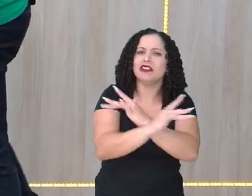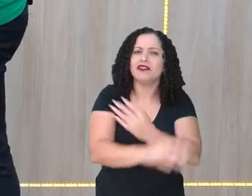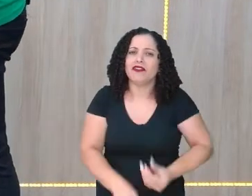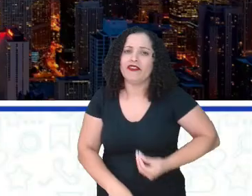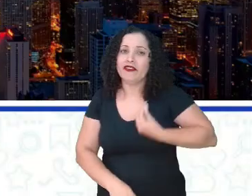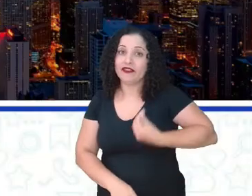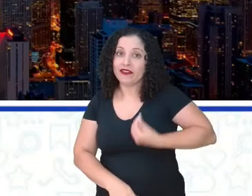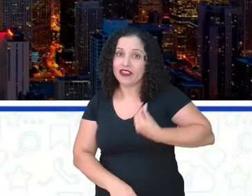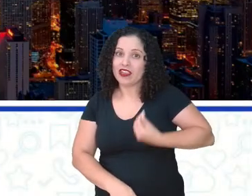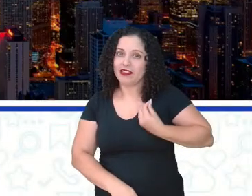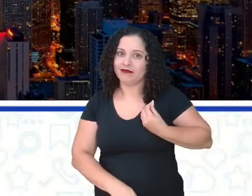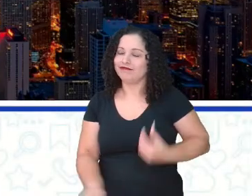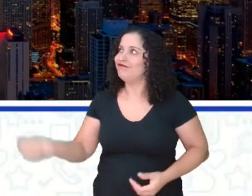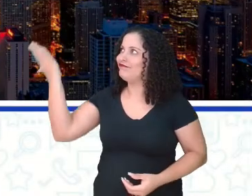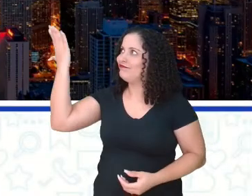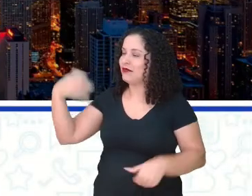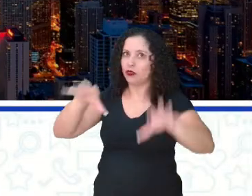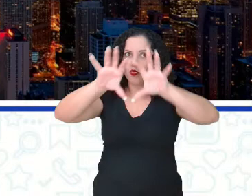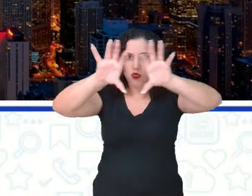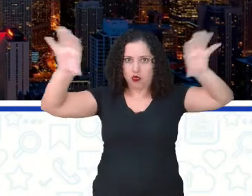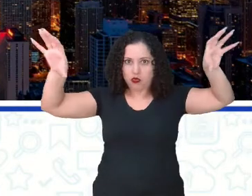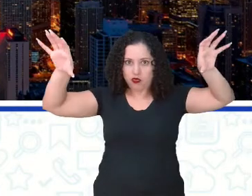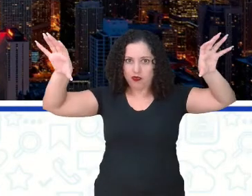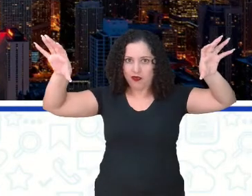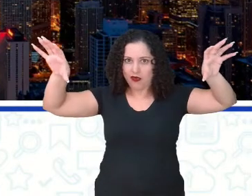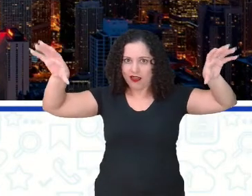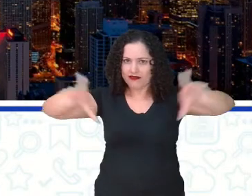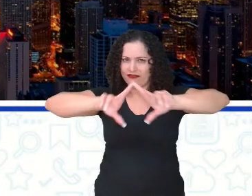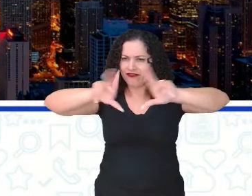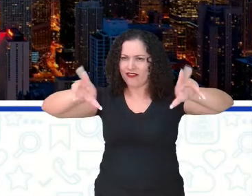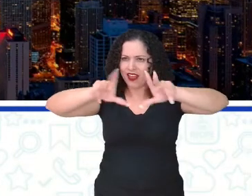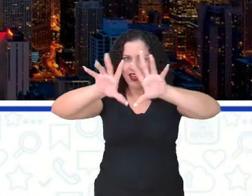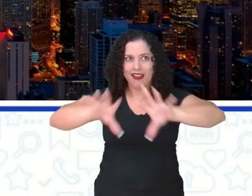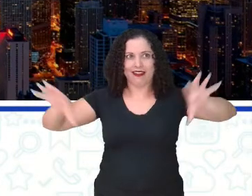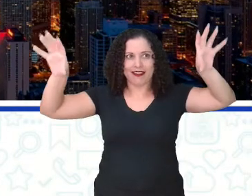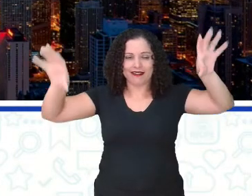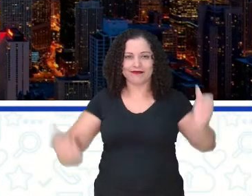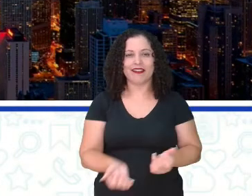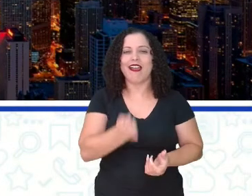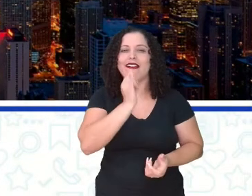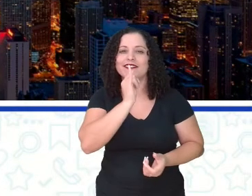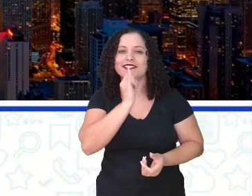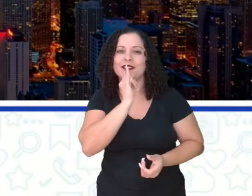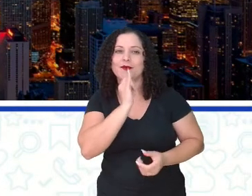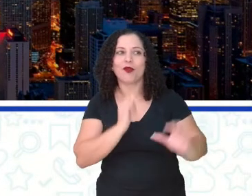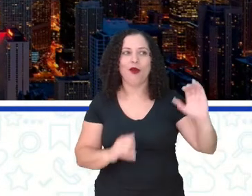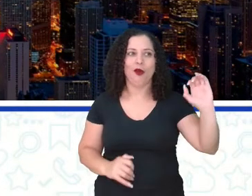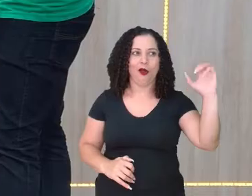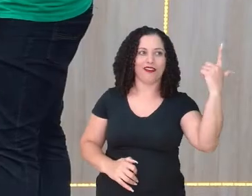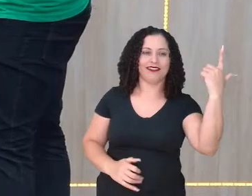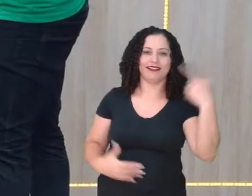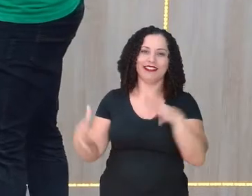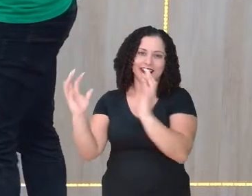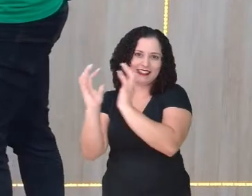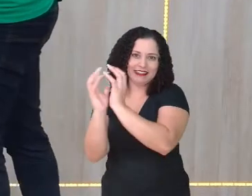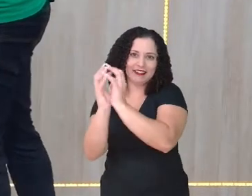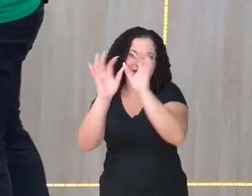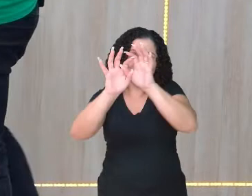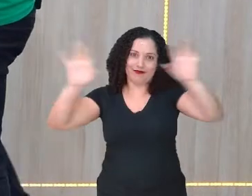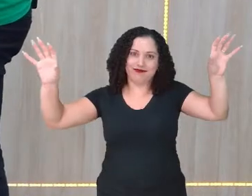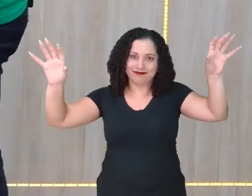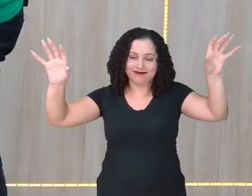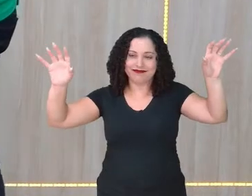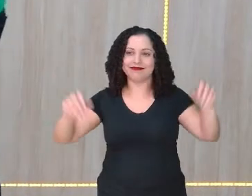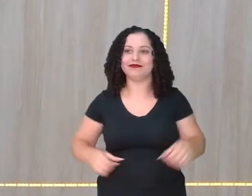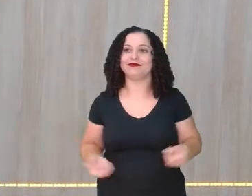eu trago para vocês a ideia de 2 cidades. Podia ser Recife e Olinda aqui, tá? E aqui